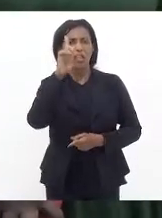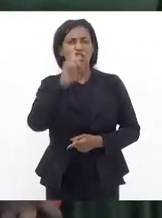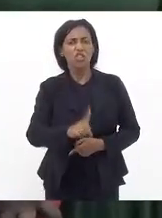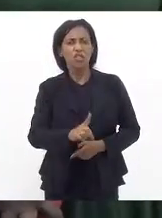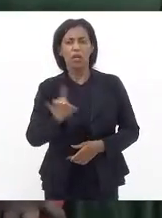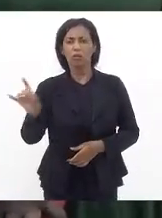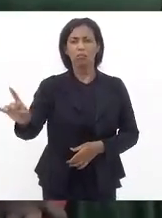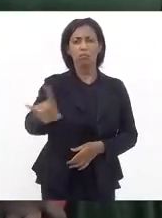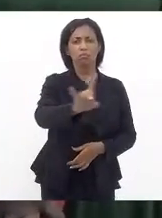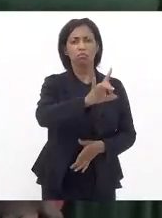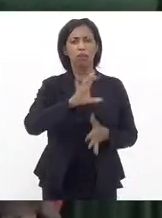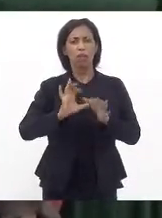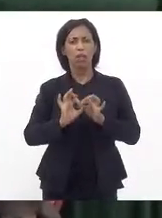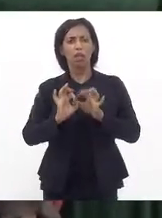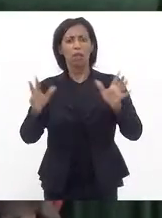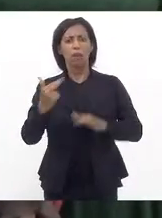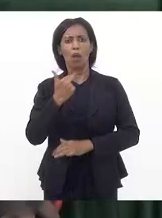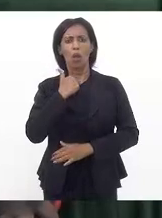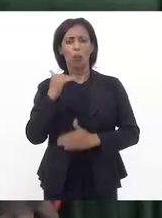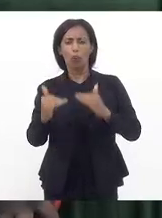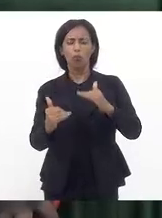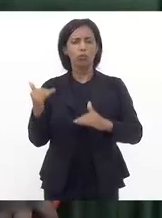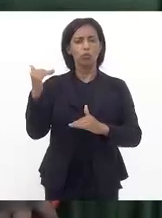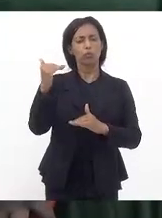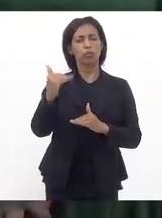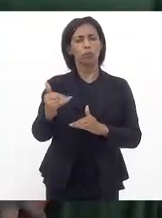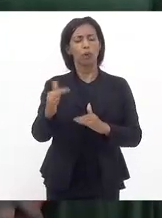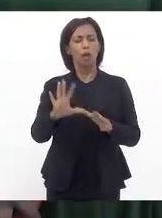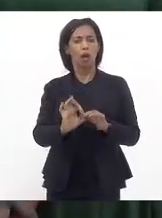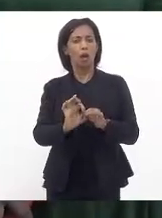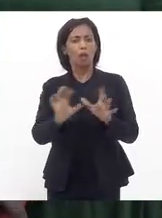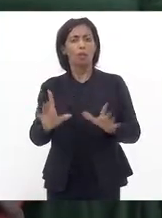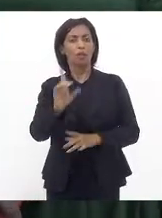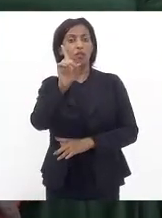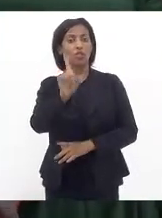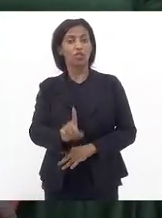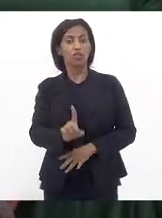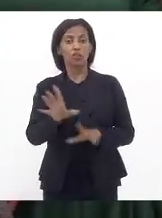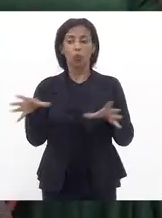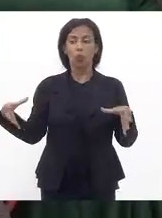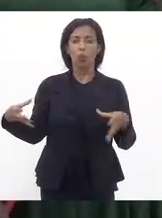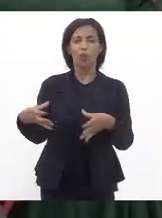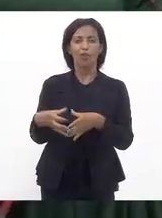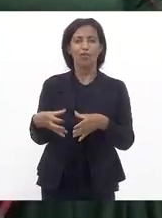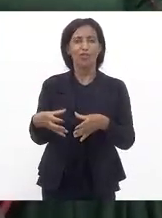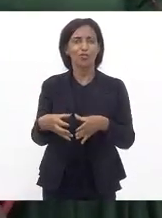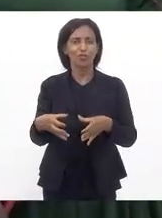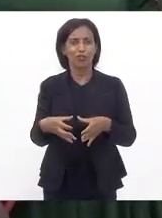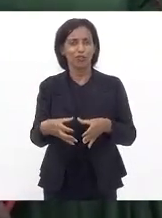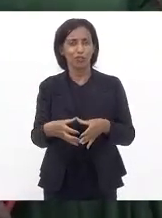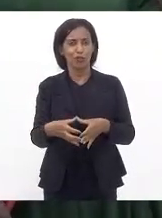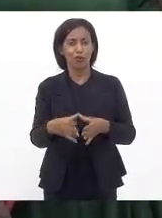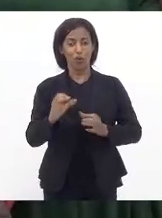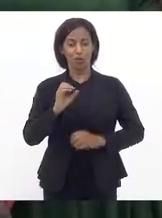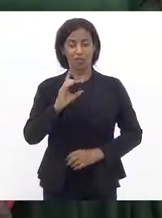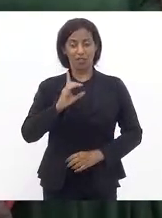direitos individuais não podem se sobrepor às liberdades e direitos coletivos o cidadão tem direito